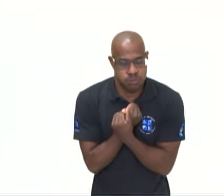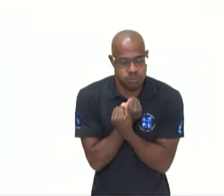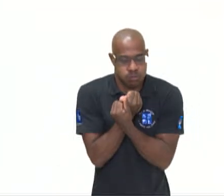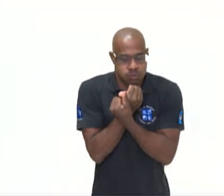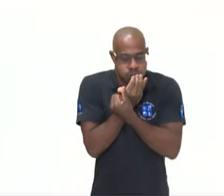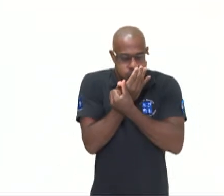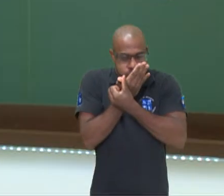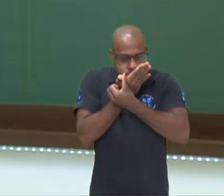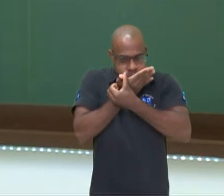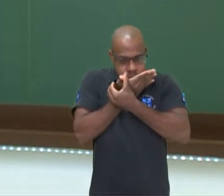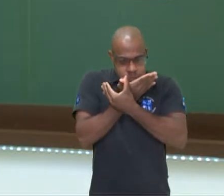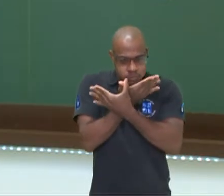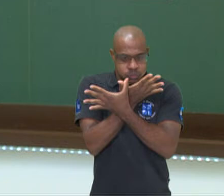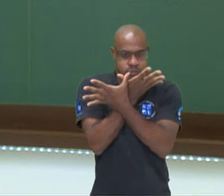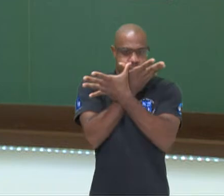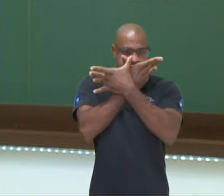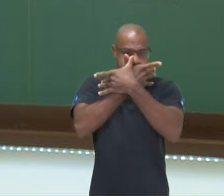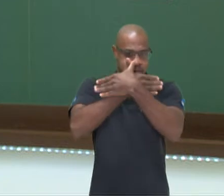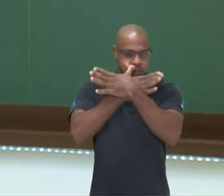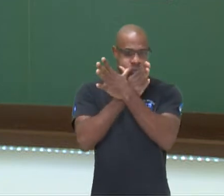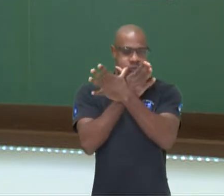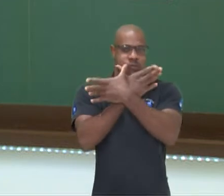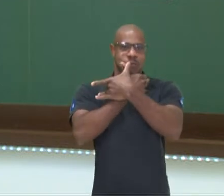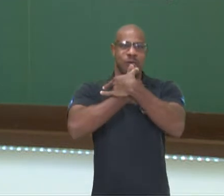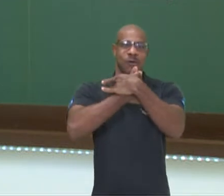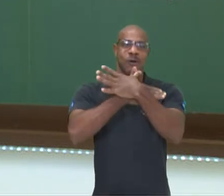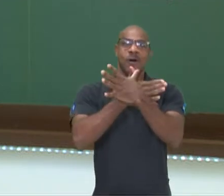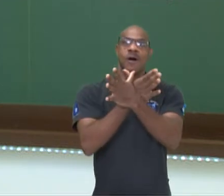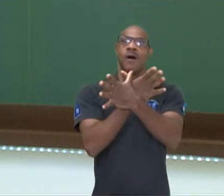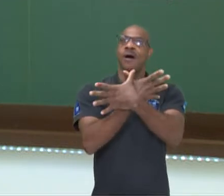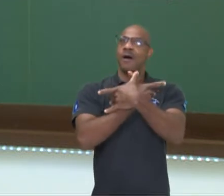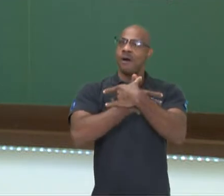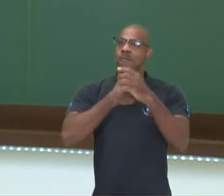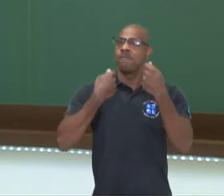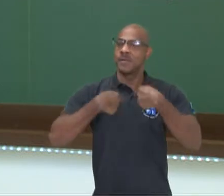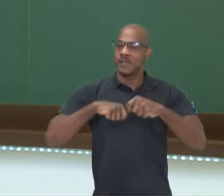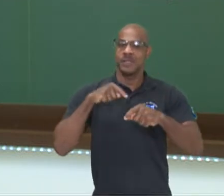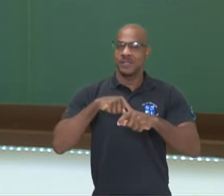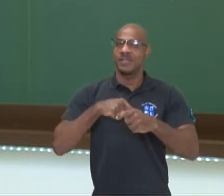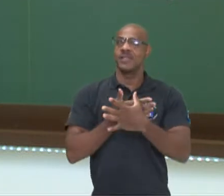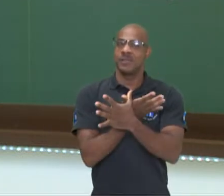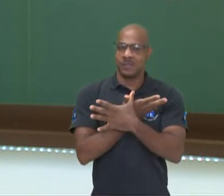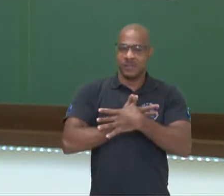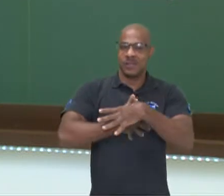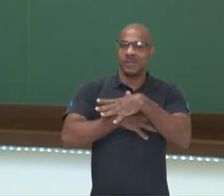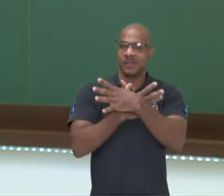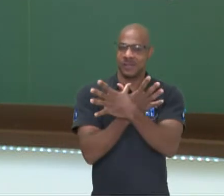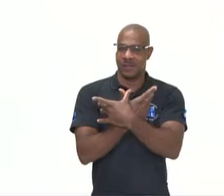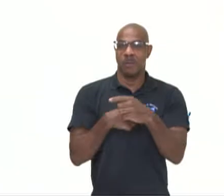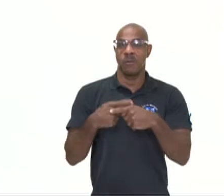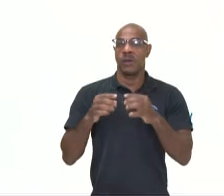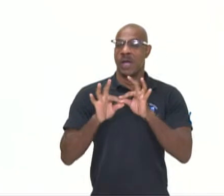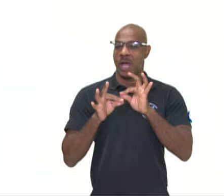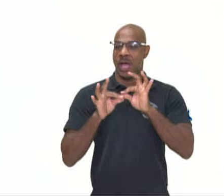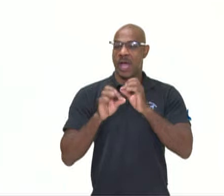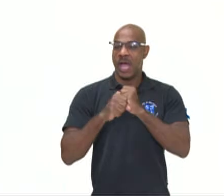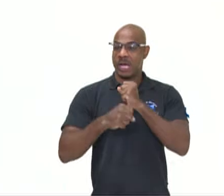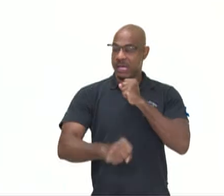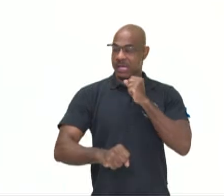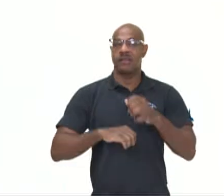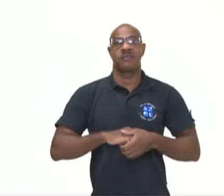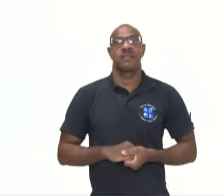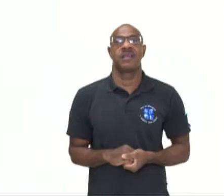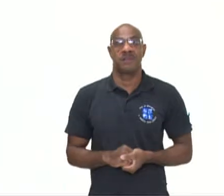asas e ter espaço para ela, né? Quem que gosta de ficar apertado? Ninguém. Para comprar é necessário